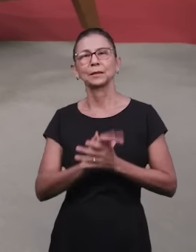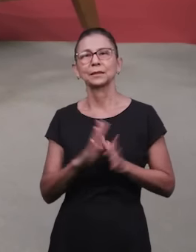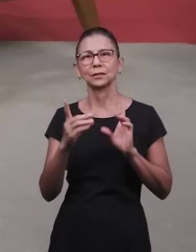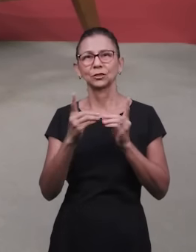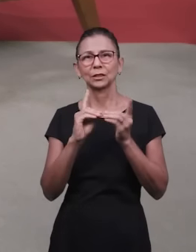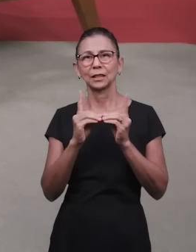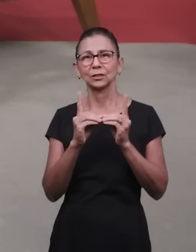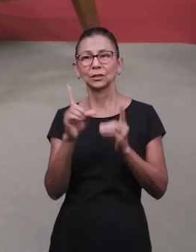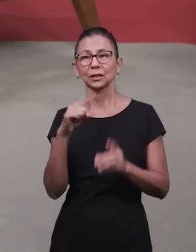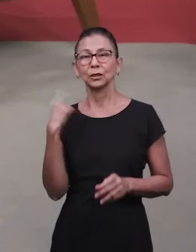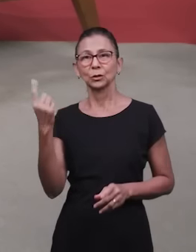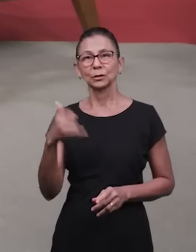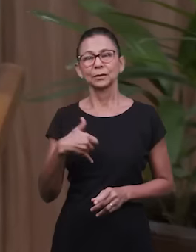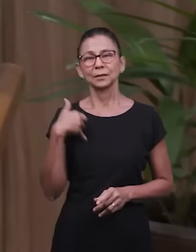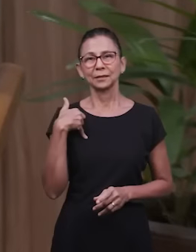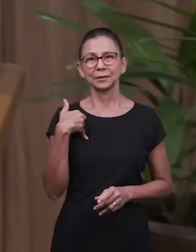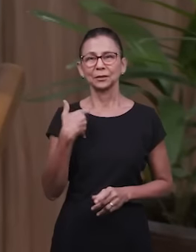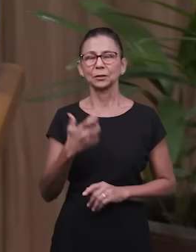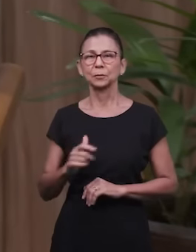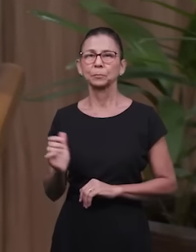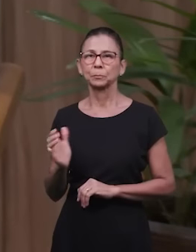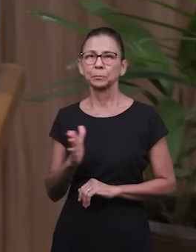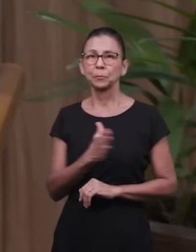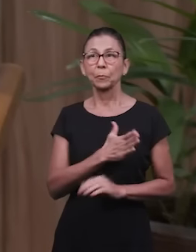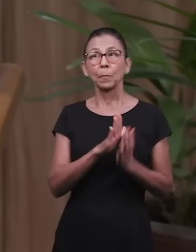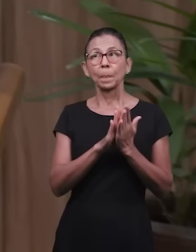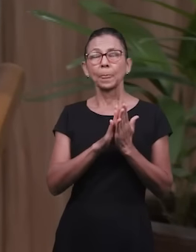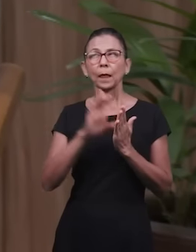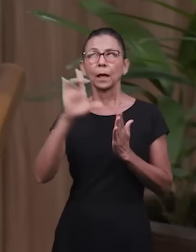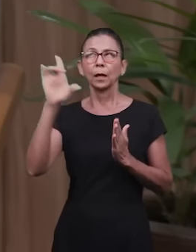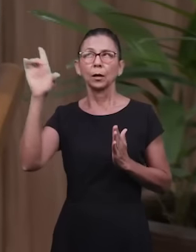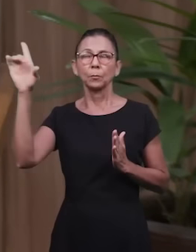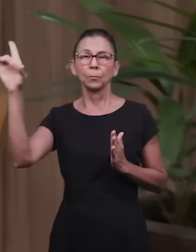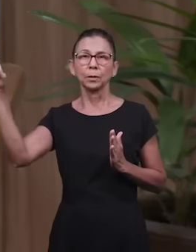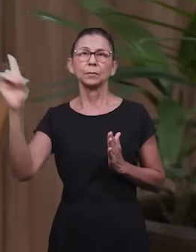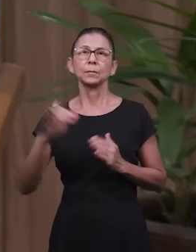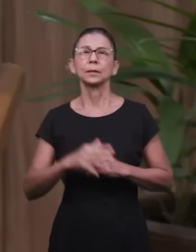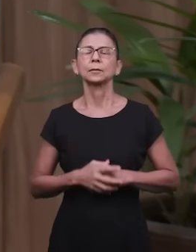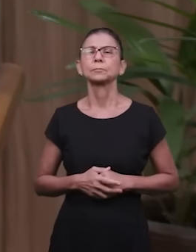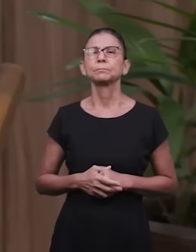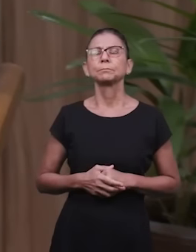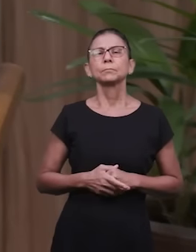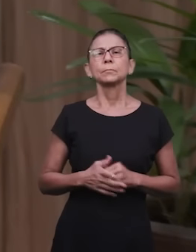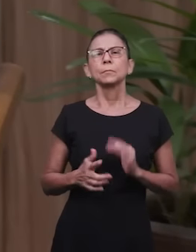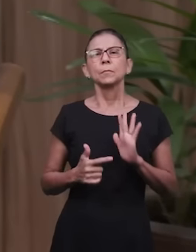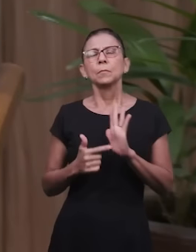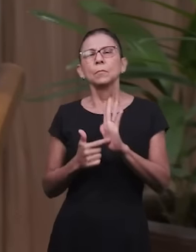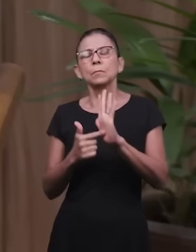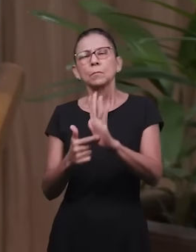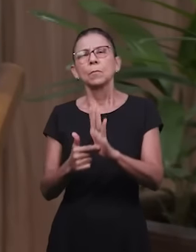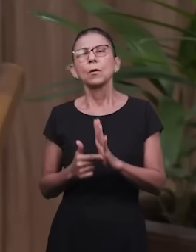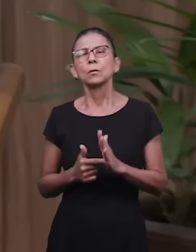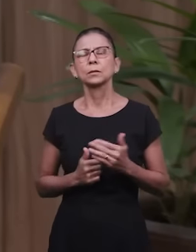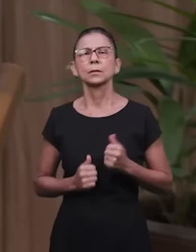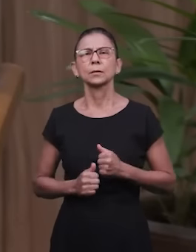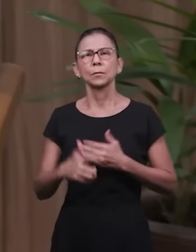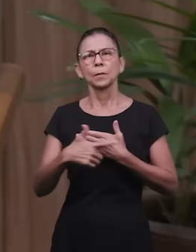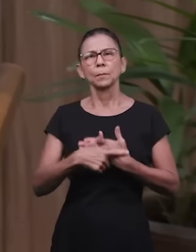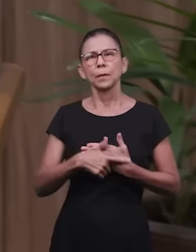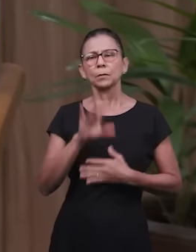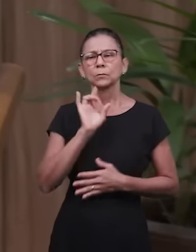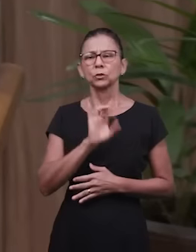para todas as idades. A Palavra de Deus define o papel de cada membro dentro da Igreja e deixa